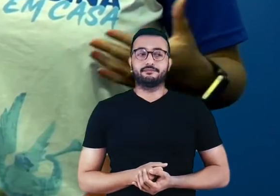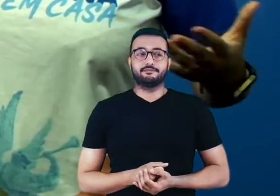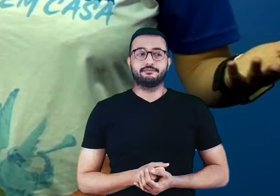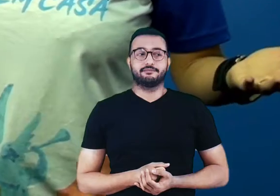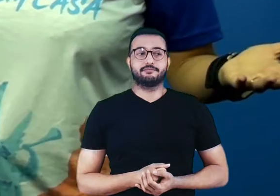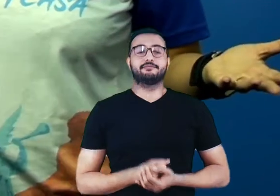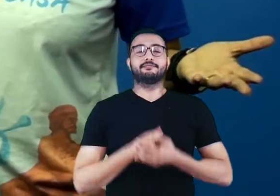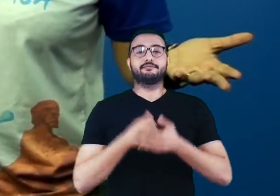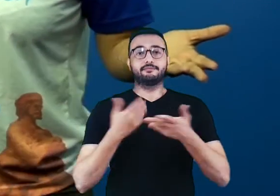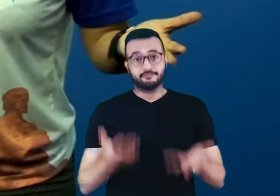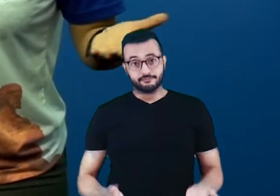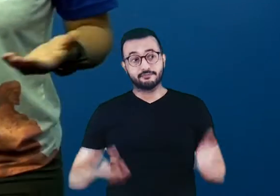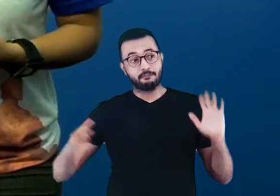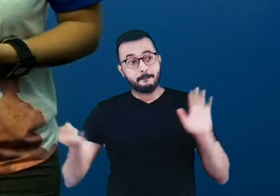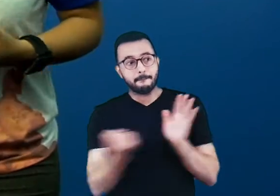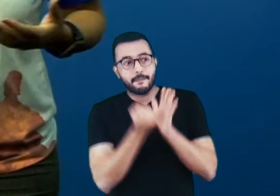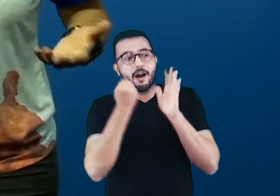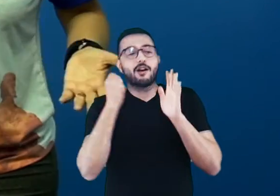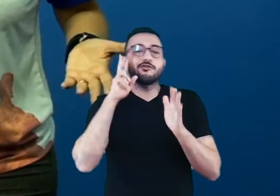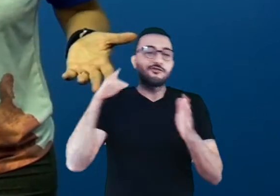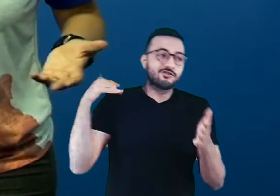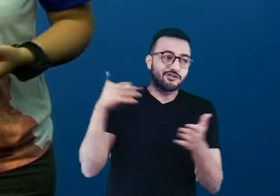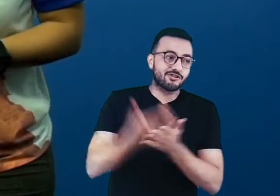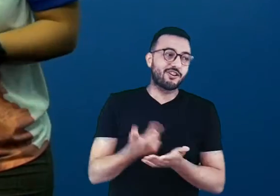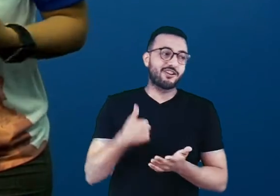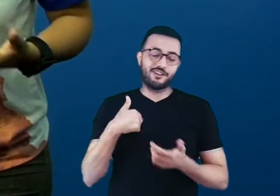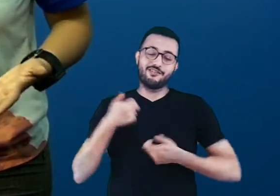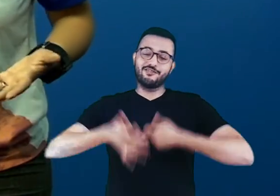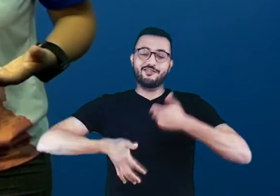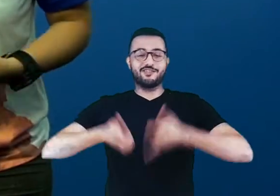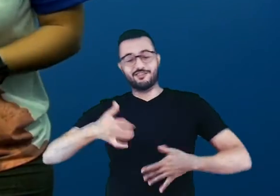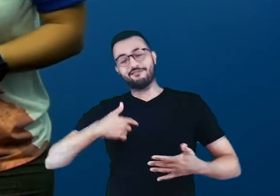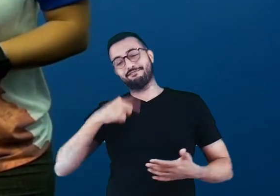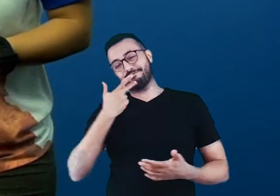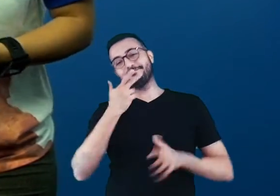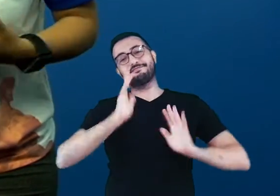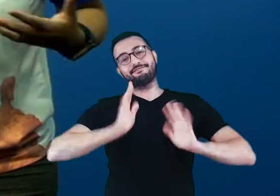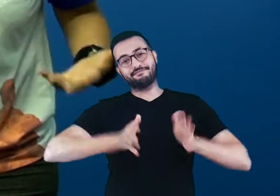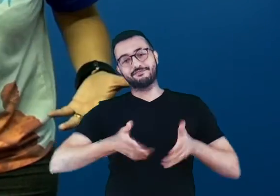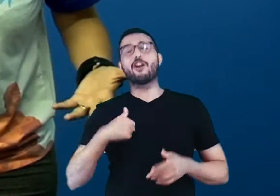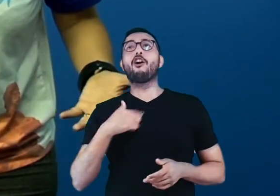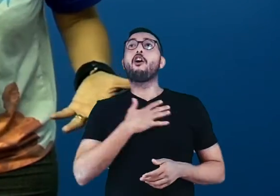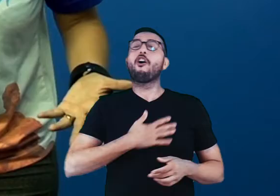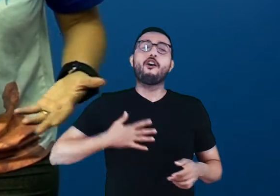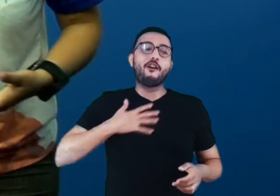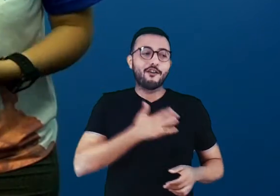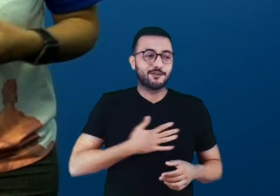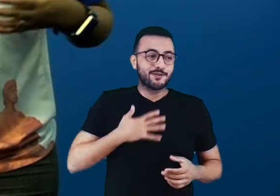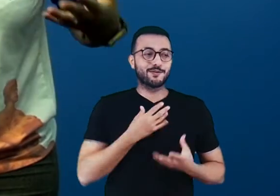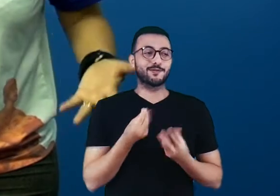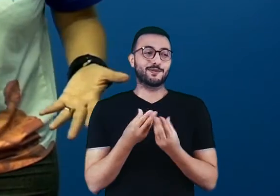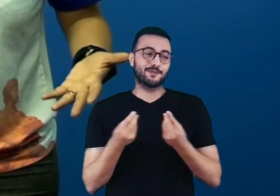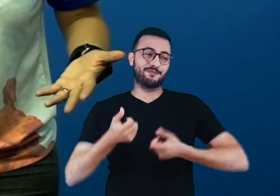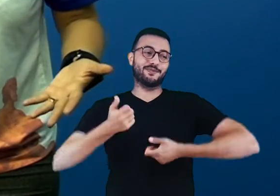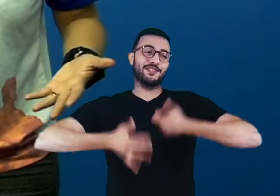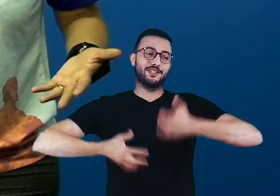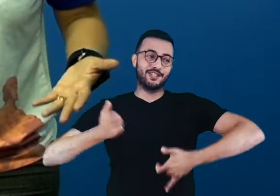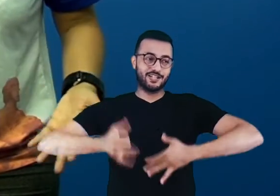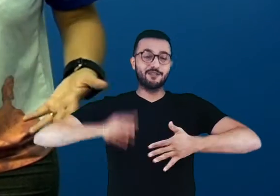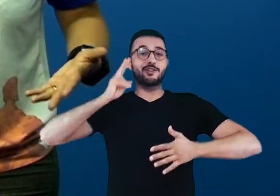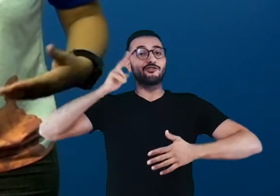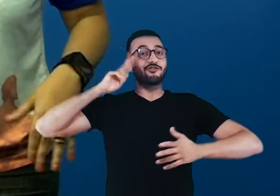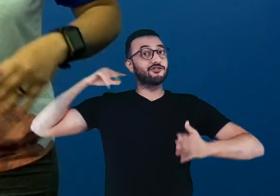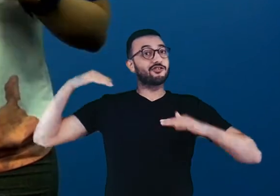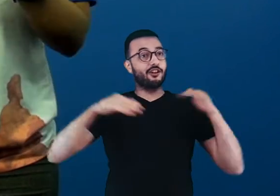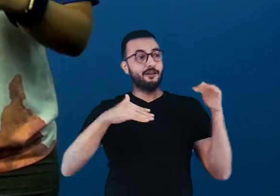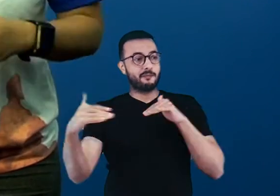É o nosso marco histórico, né, que eu sou suspeita para falar, como eu comentei com vocês. Eu gosto muito de contar a história da Batalha